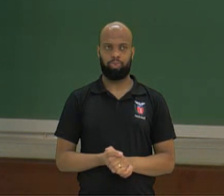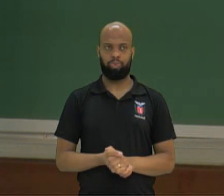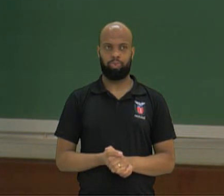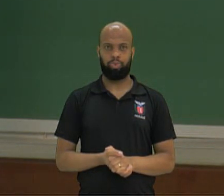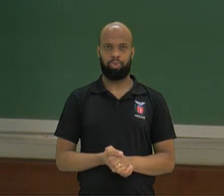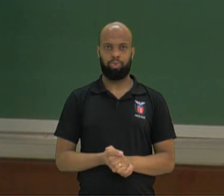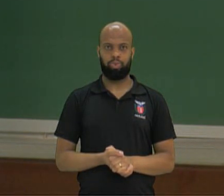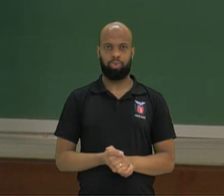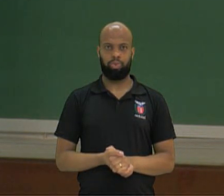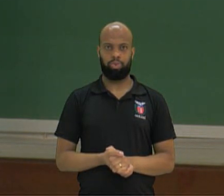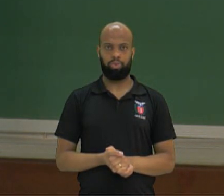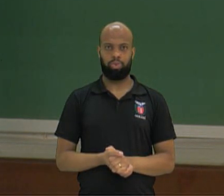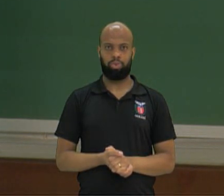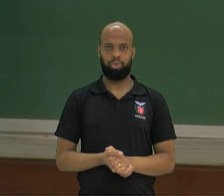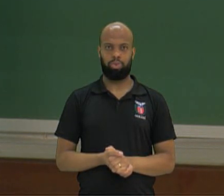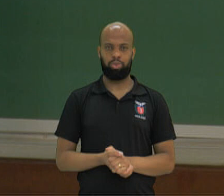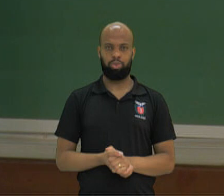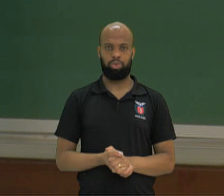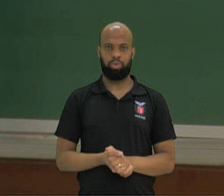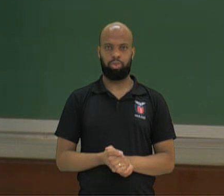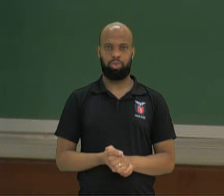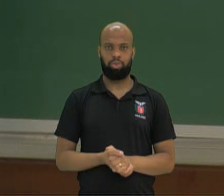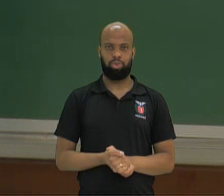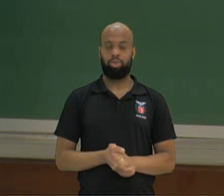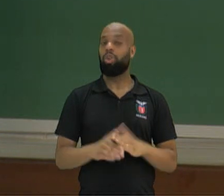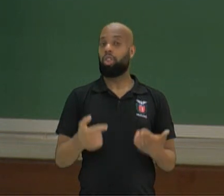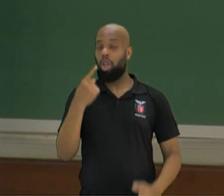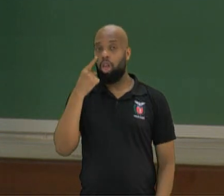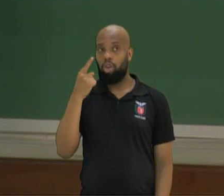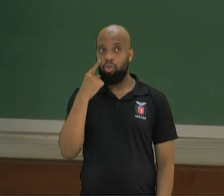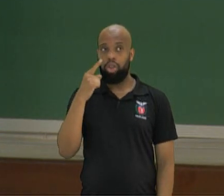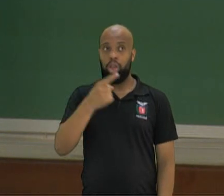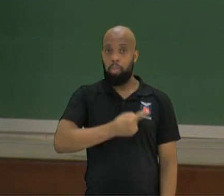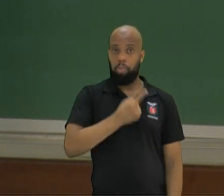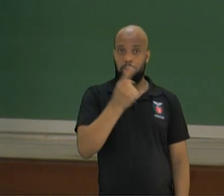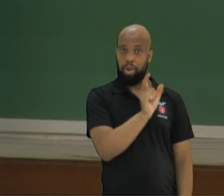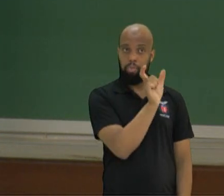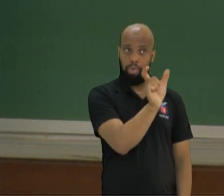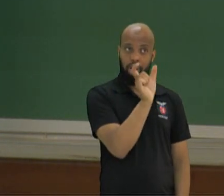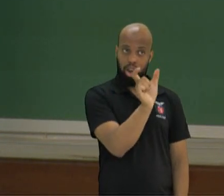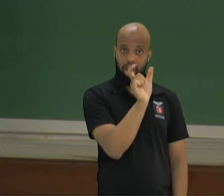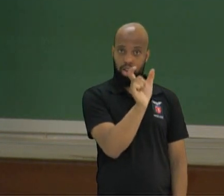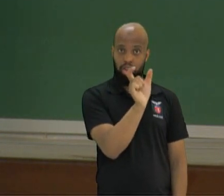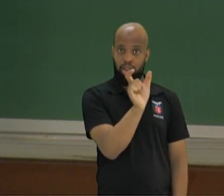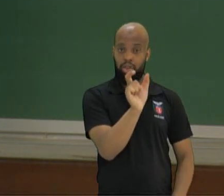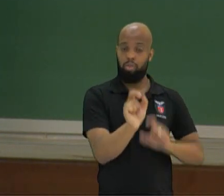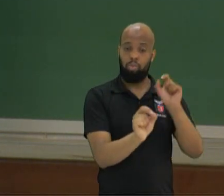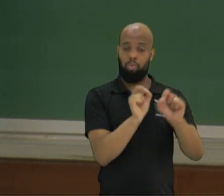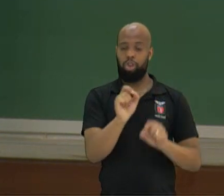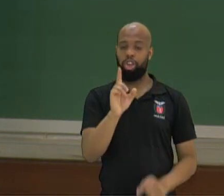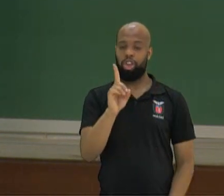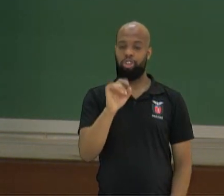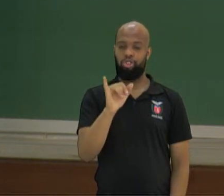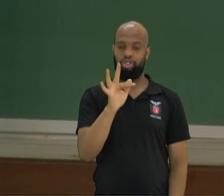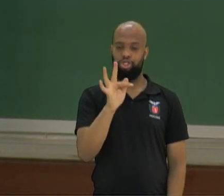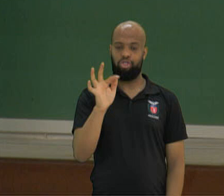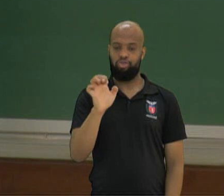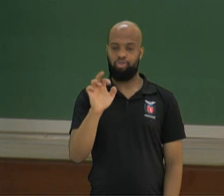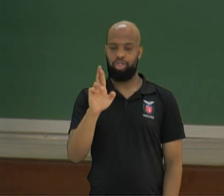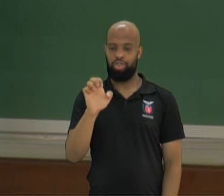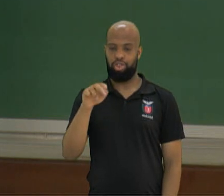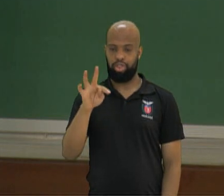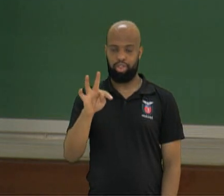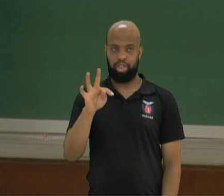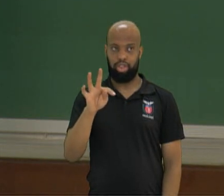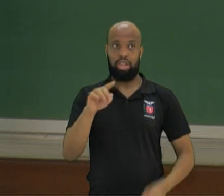Russia define the romantic love. Então aqui, a primeira palavra é a palavra different, segunda,